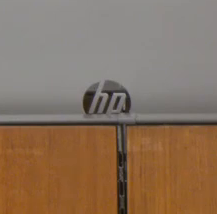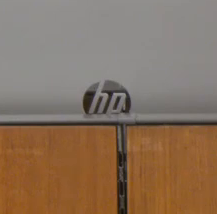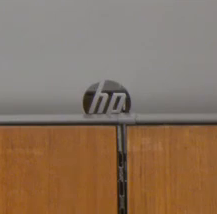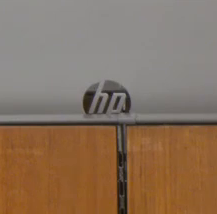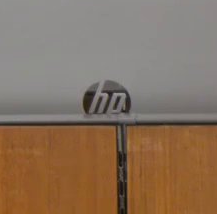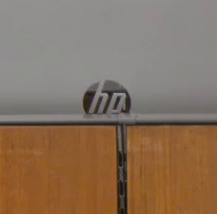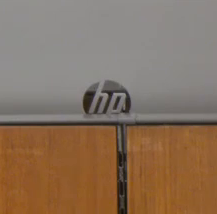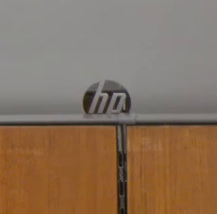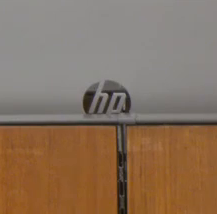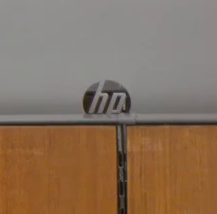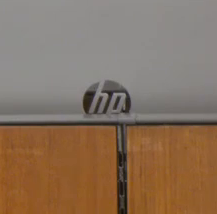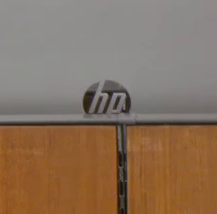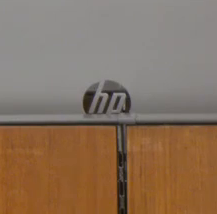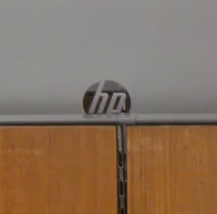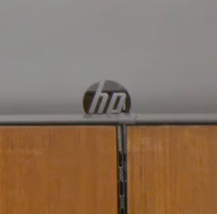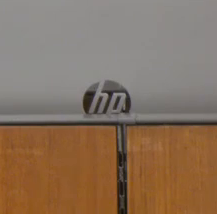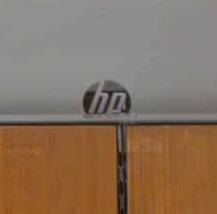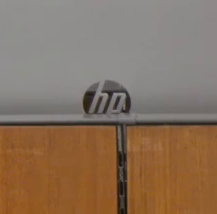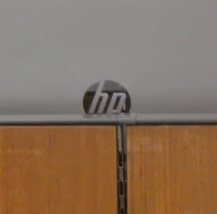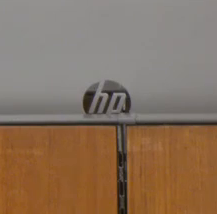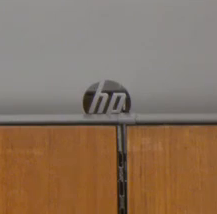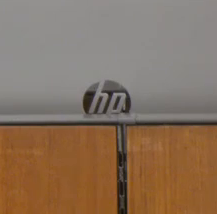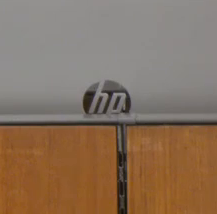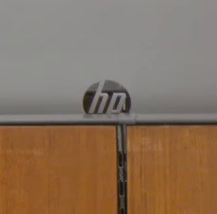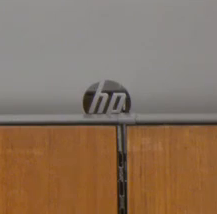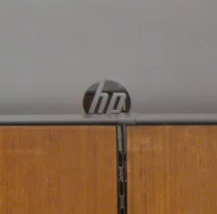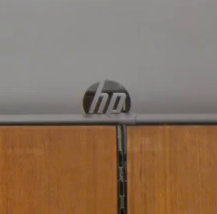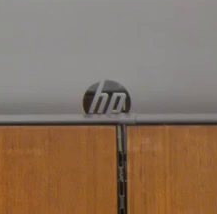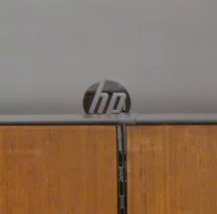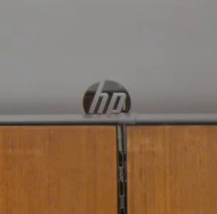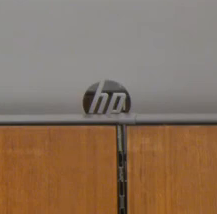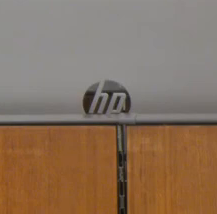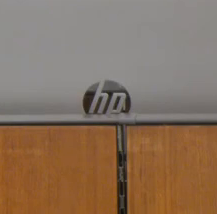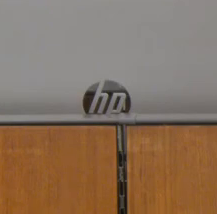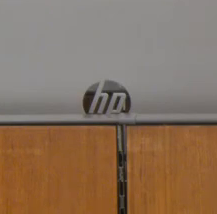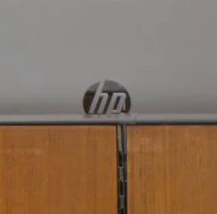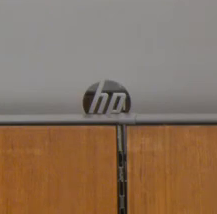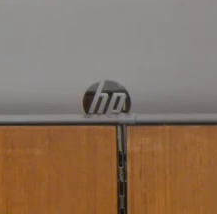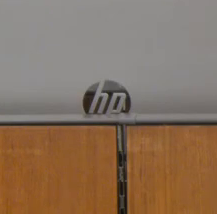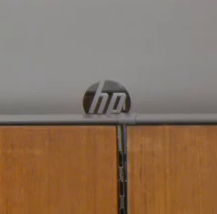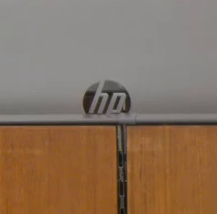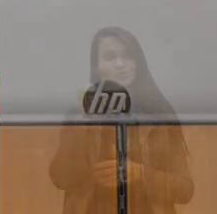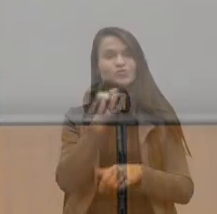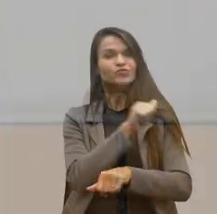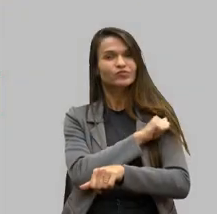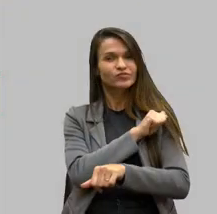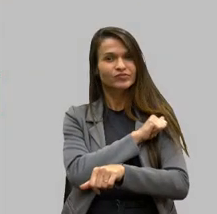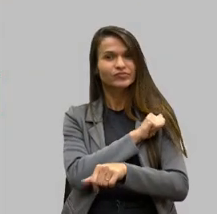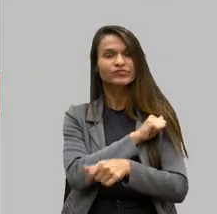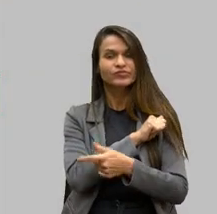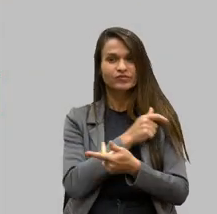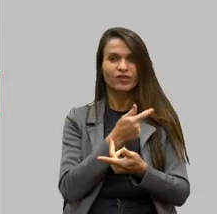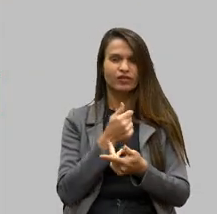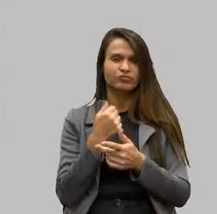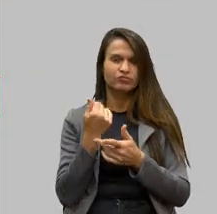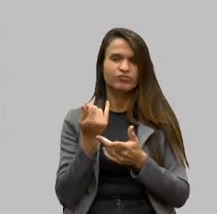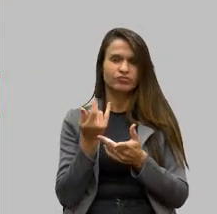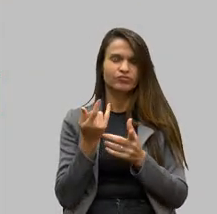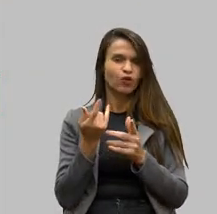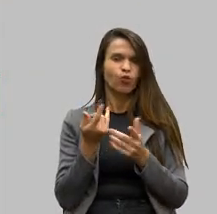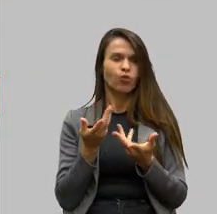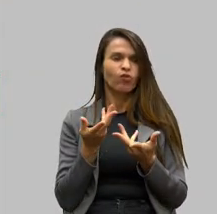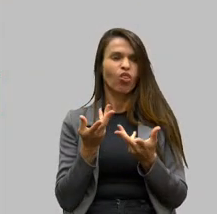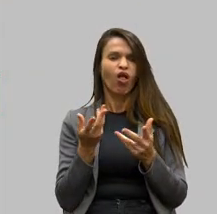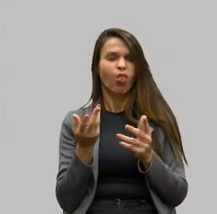adolescência, ele não quer ficar o dia inteiro na escola. Eu sei que tem estudante a rima de família. Eu não quero, não estou desqualificando